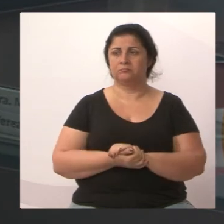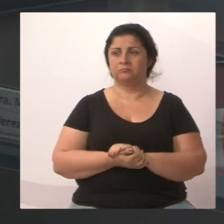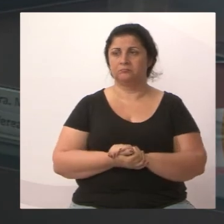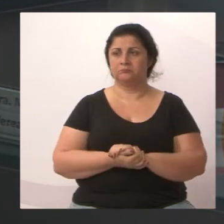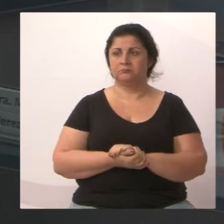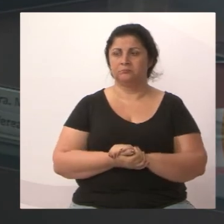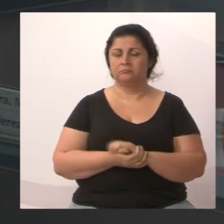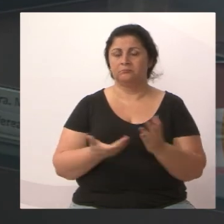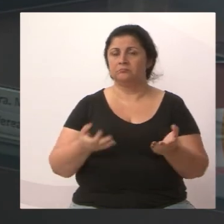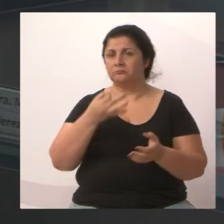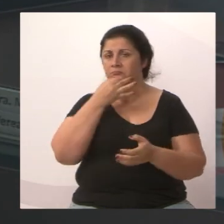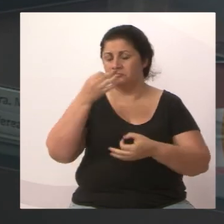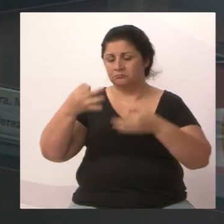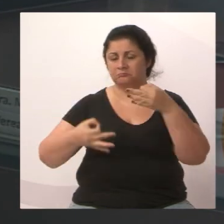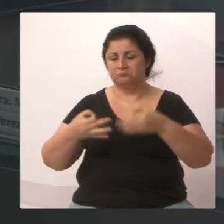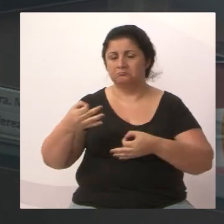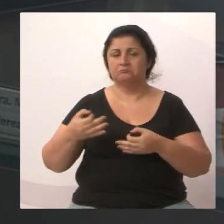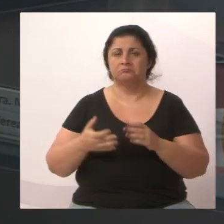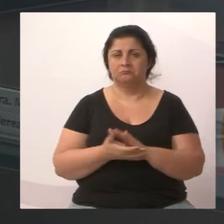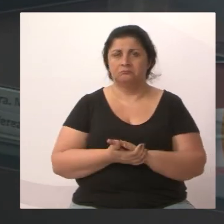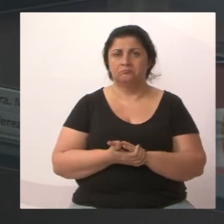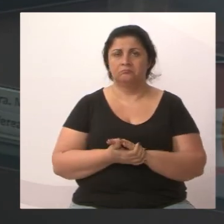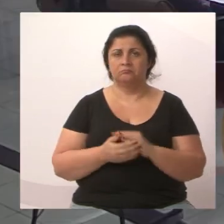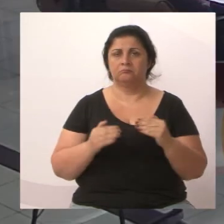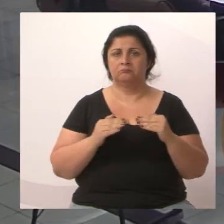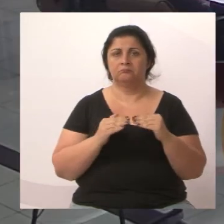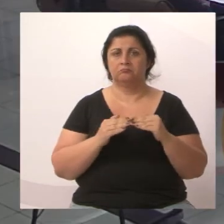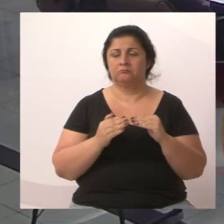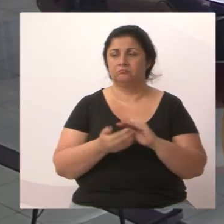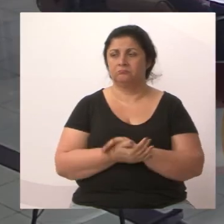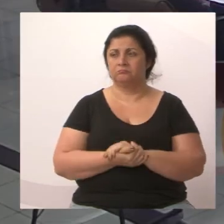ao parecer do Tribunal de Contas.